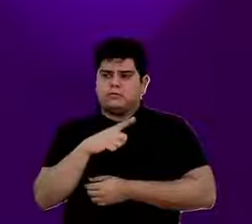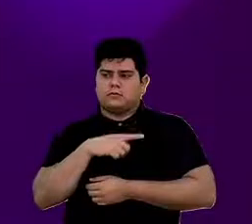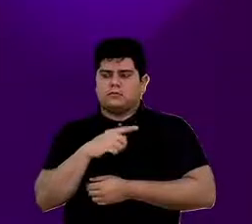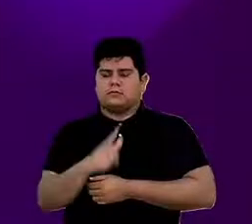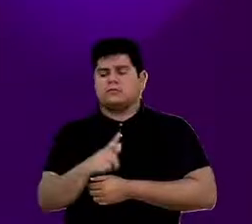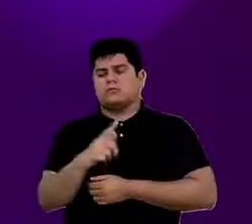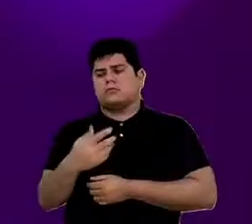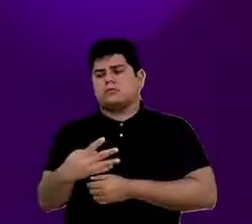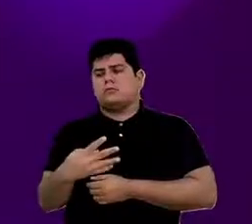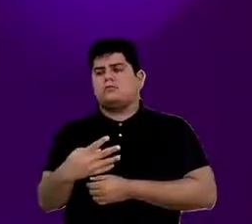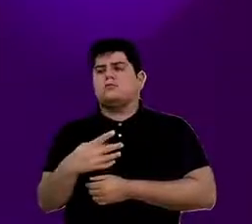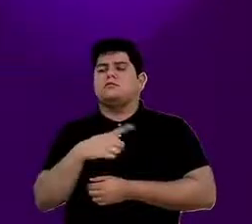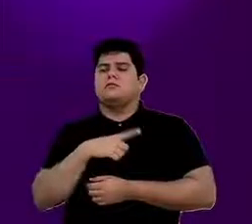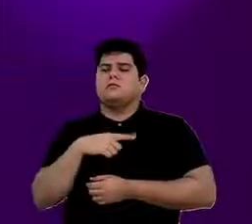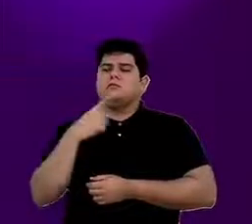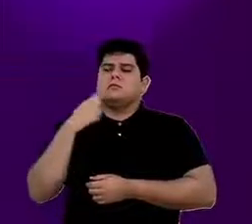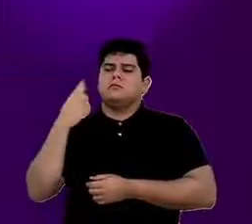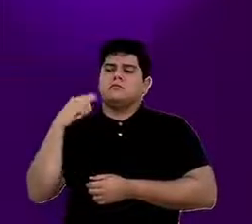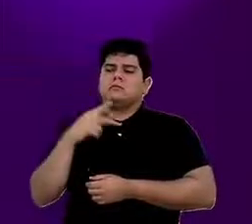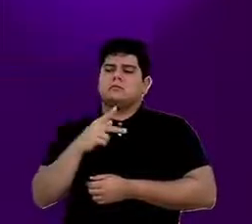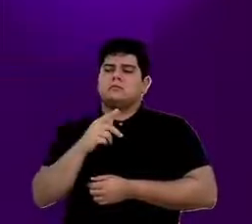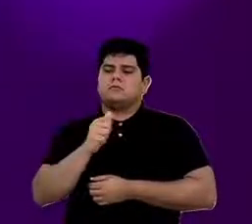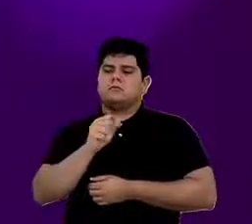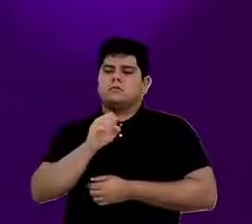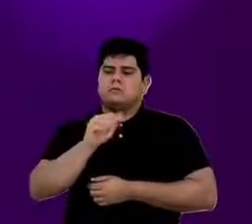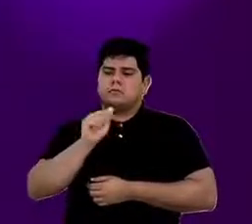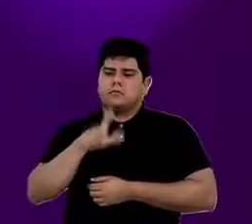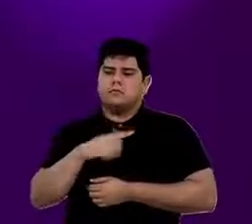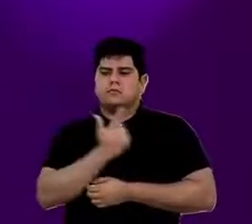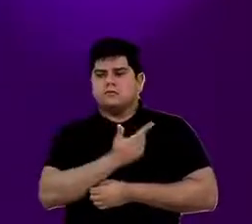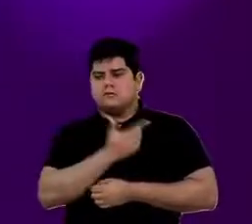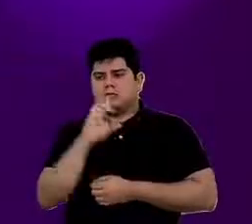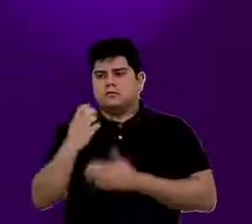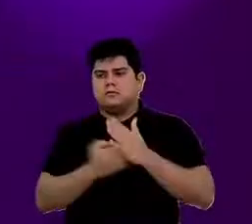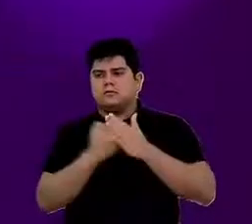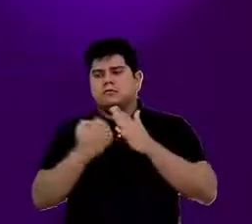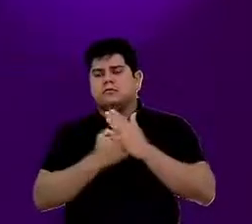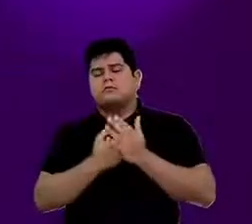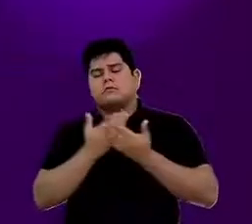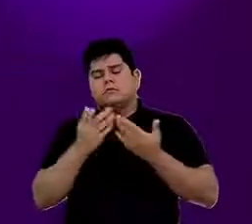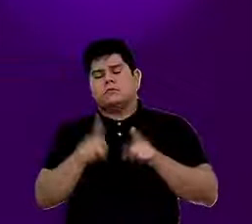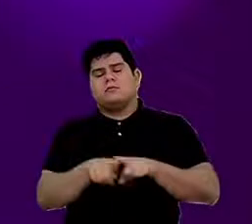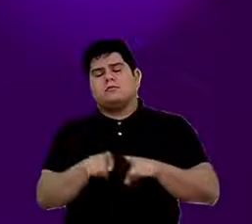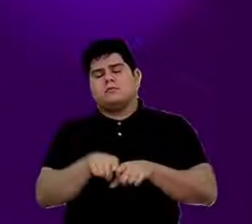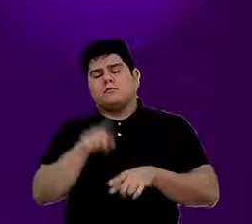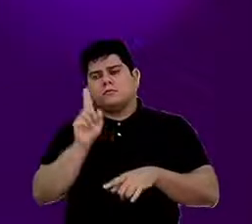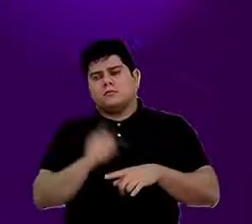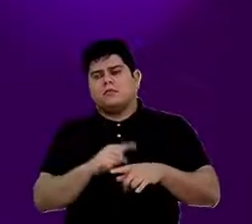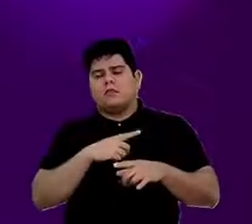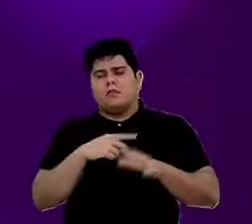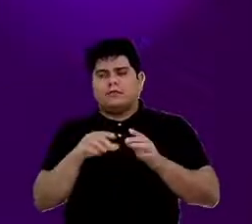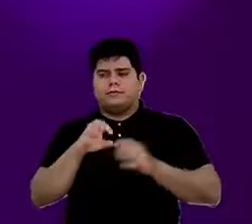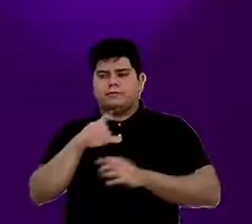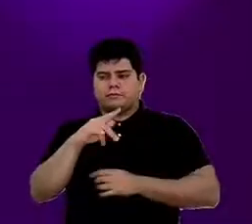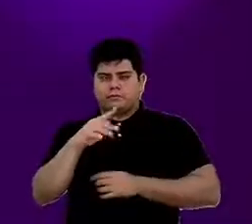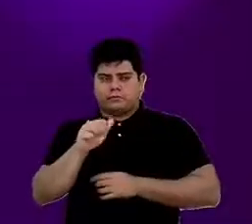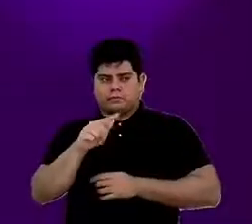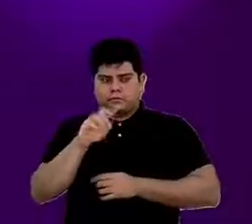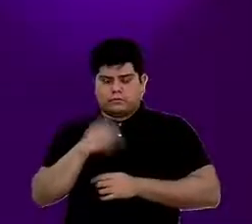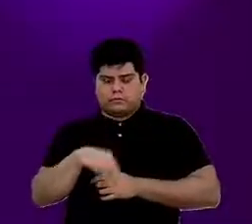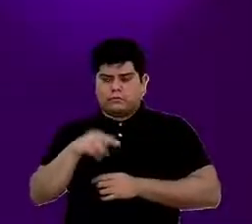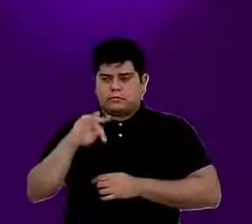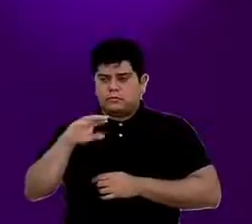e agora, mais recentemente, o Pascal, que é de uma outra empresa, da Edwards, que também é um dispositivo para clipagem mitral